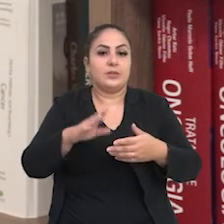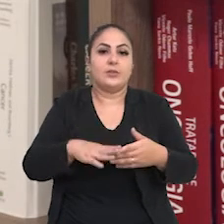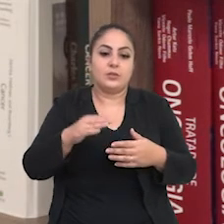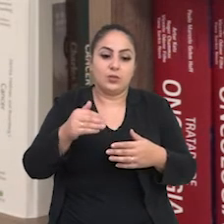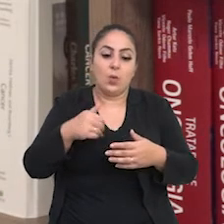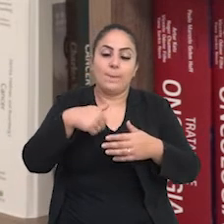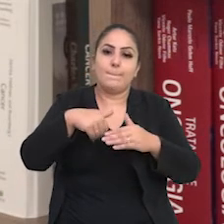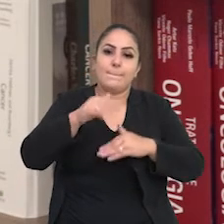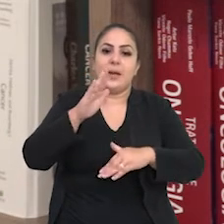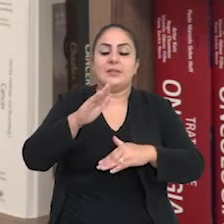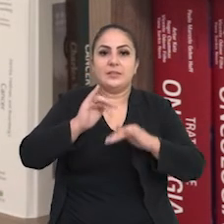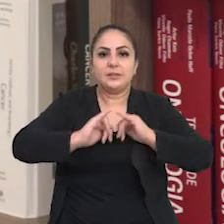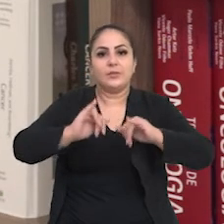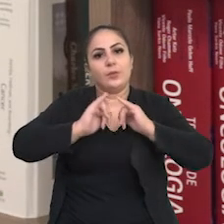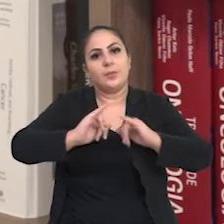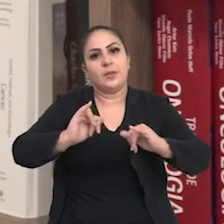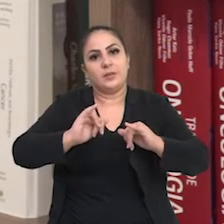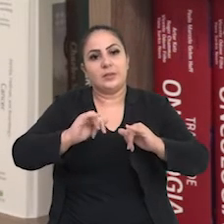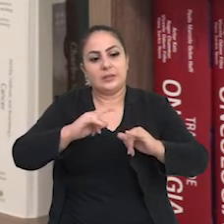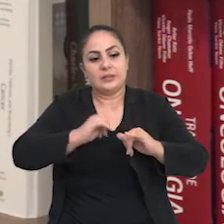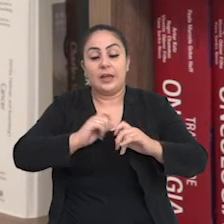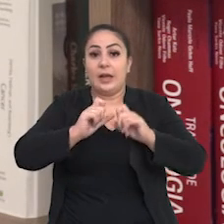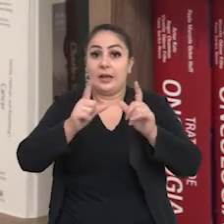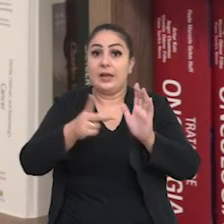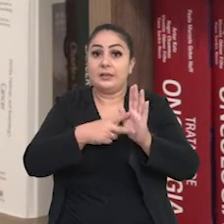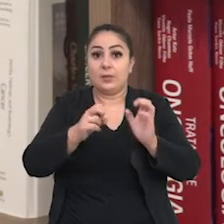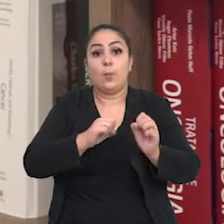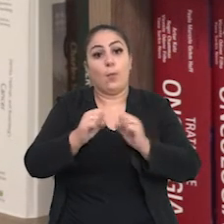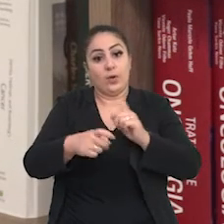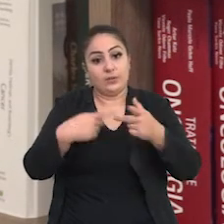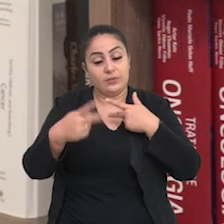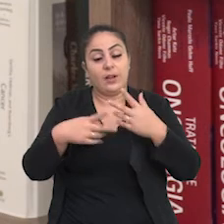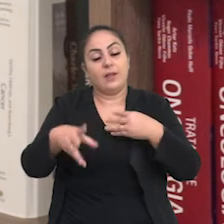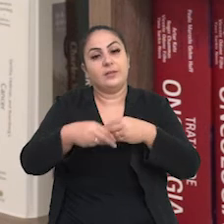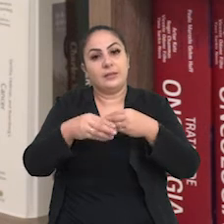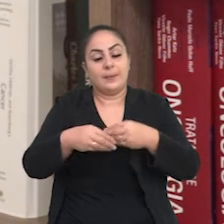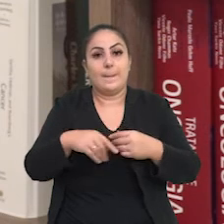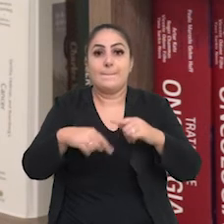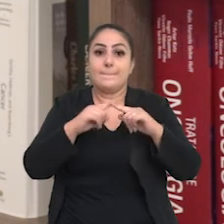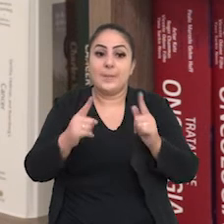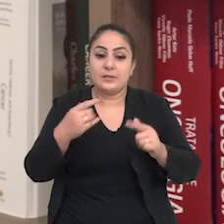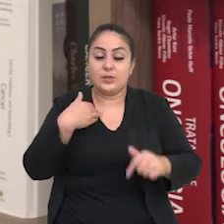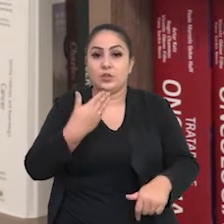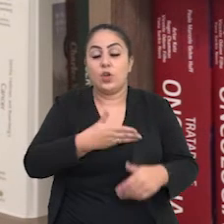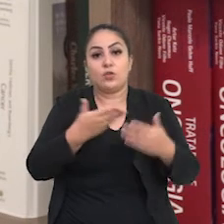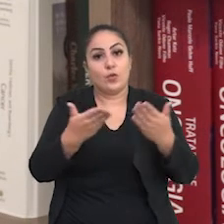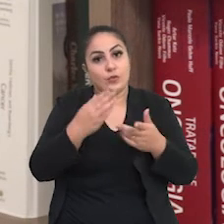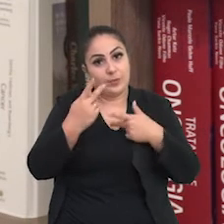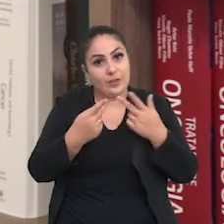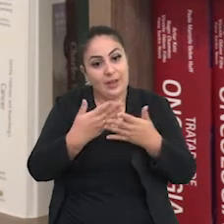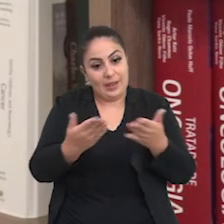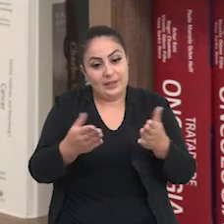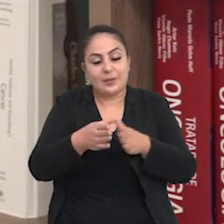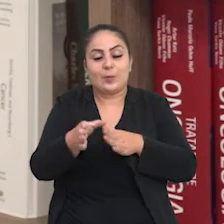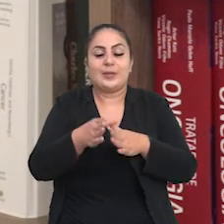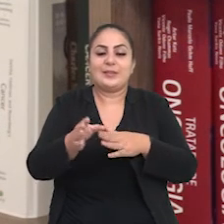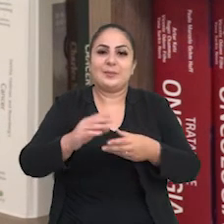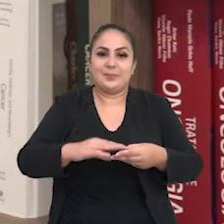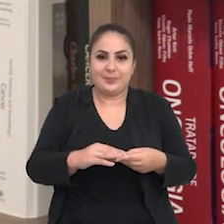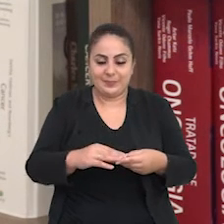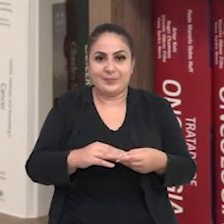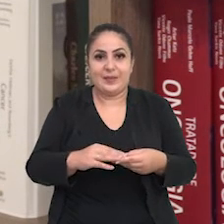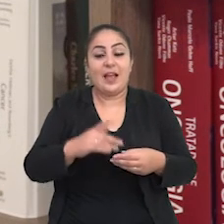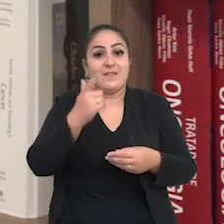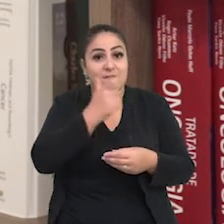população, outras informações e alertas podem ser adicionados. Mas o que nós temos hoje é esta